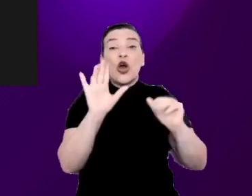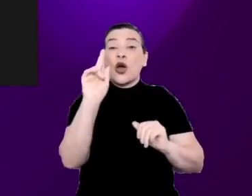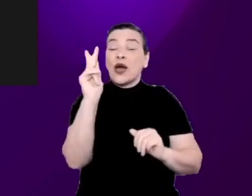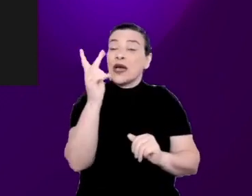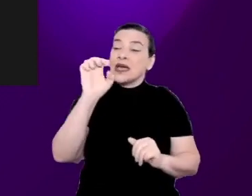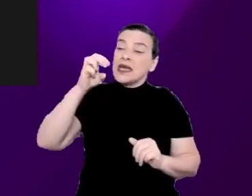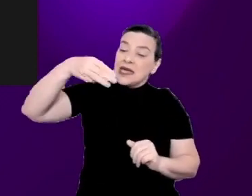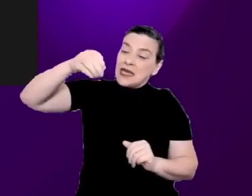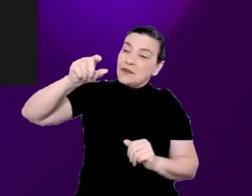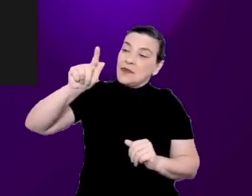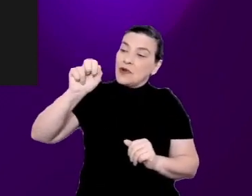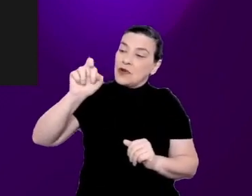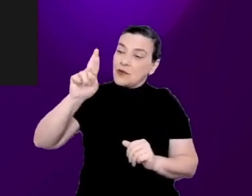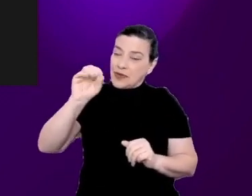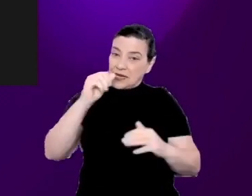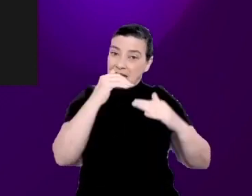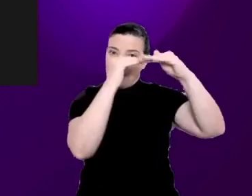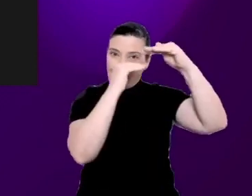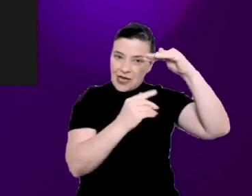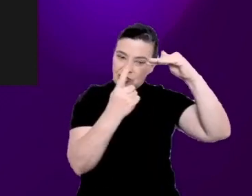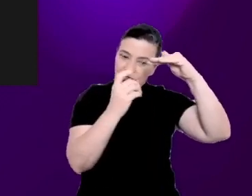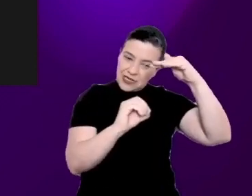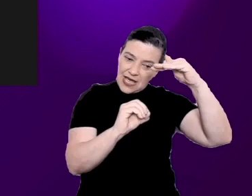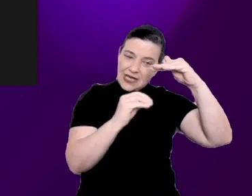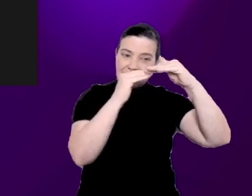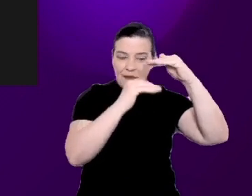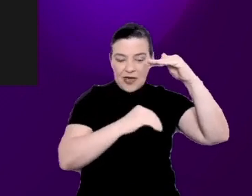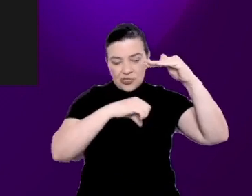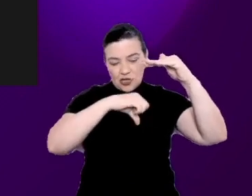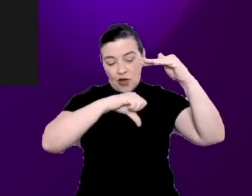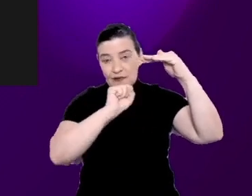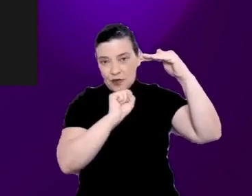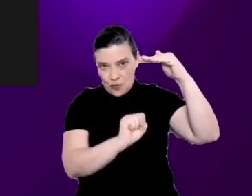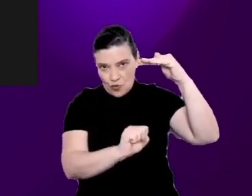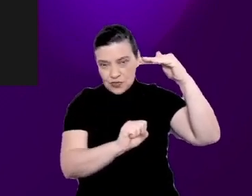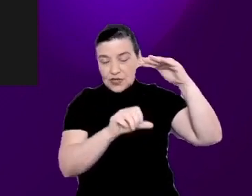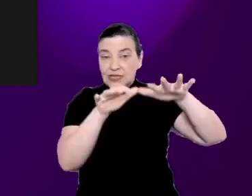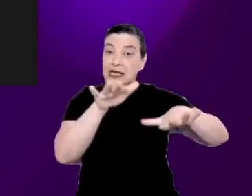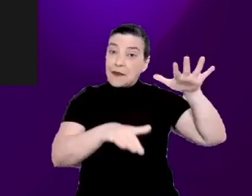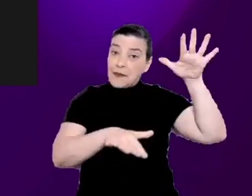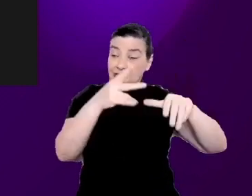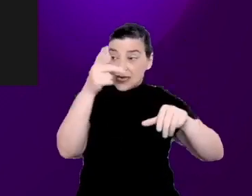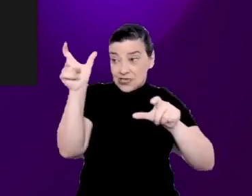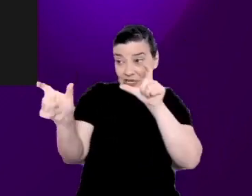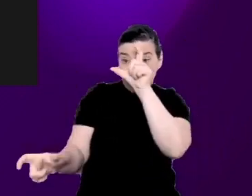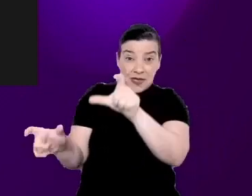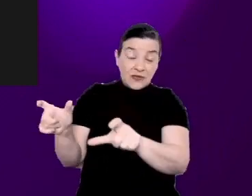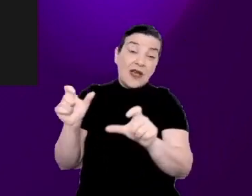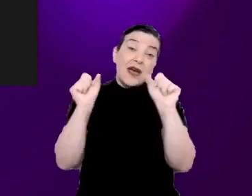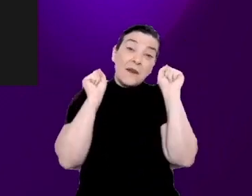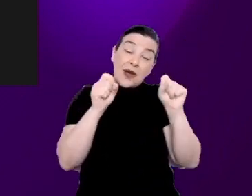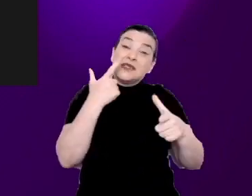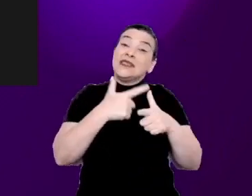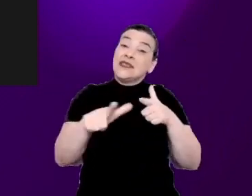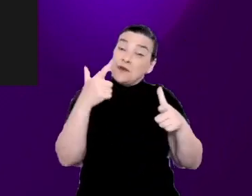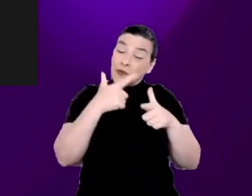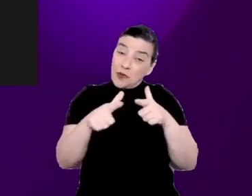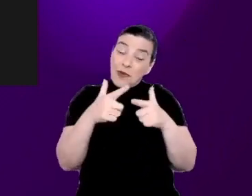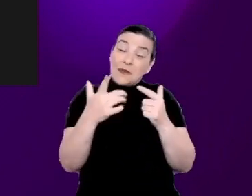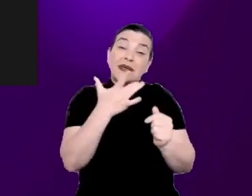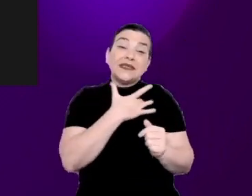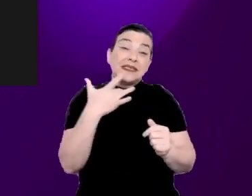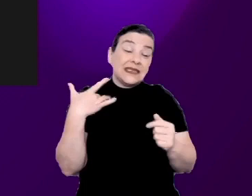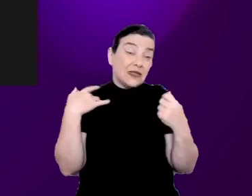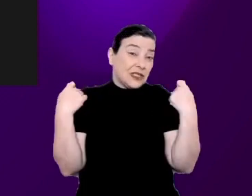tiver abaixo de 10 ou abaixo de 9 ou abaixo de 8, a depender do paciente, aquilo pode ser um problema clínico, que pode precisar